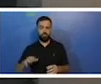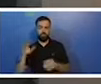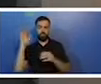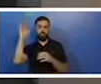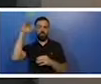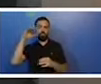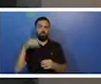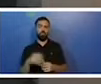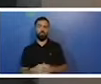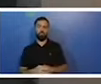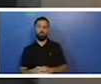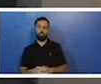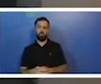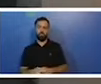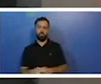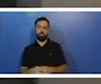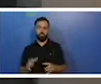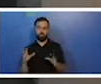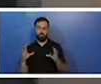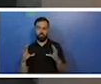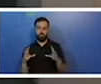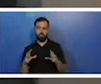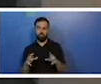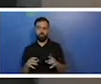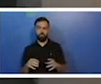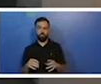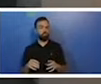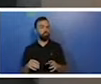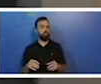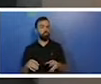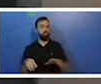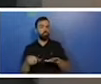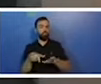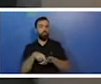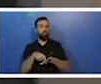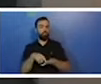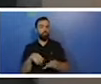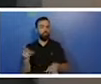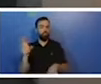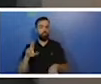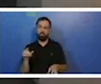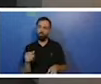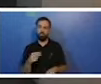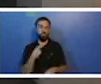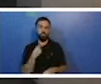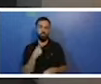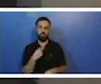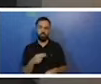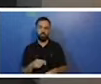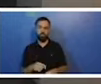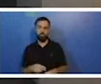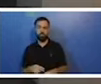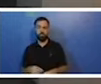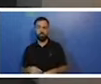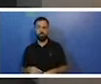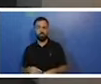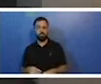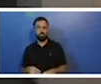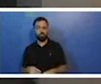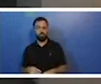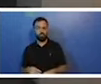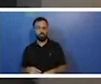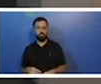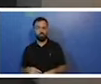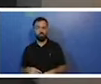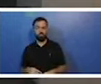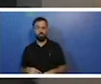basquete que nós jogamos com as mãos não pode usar os pés para levar a bola a sexta do adversário nós